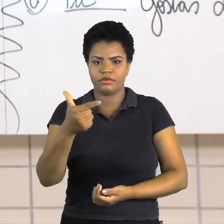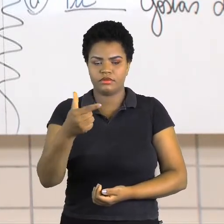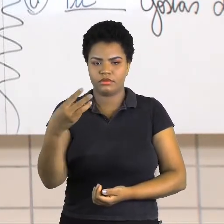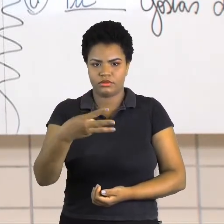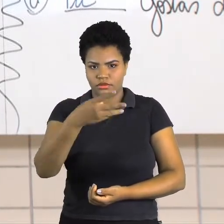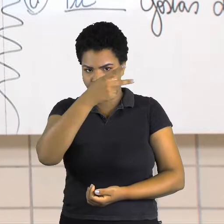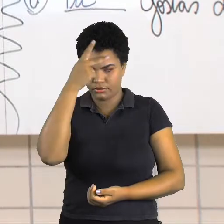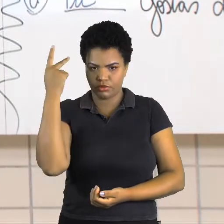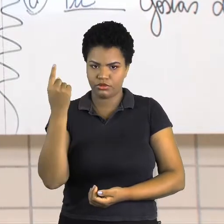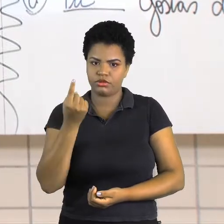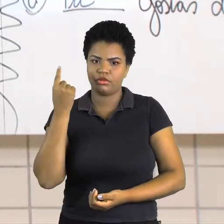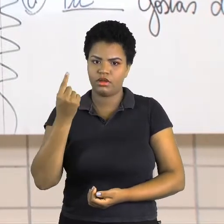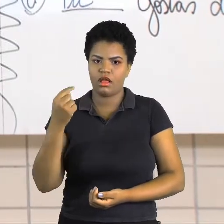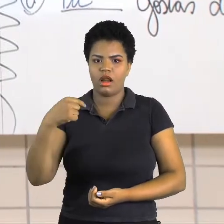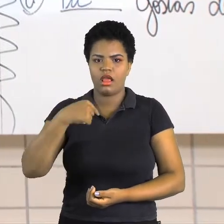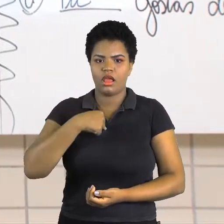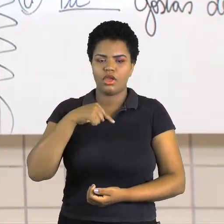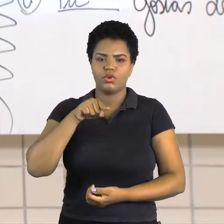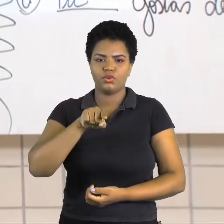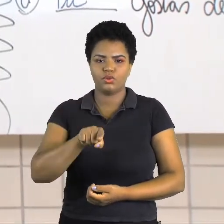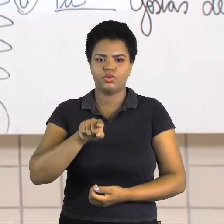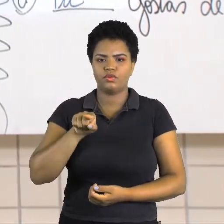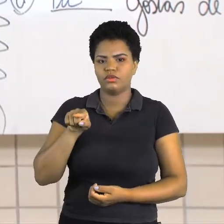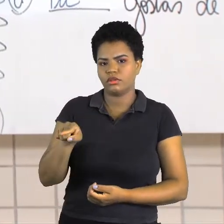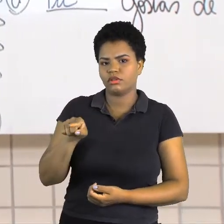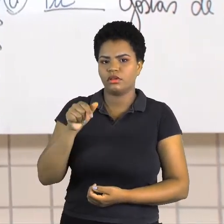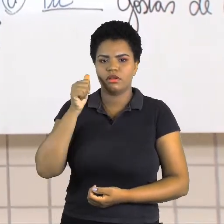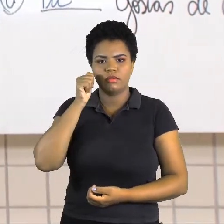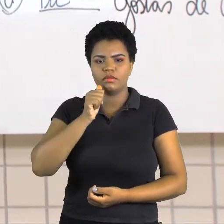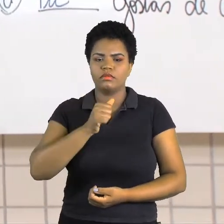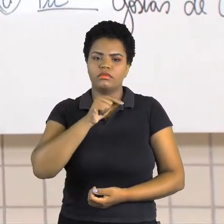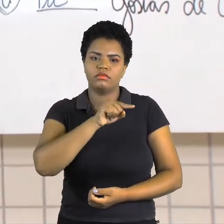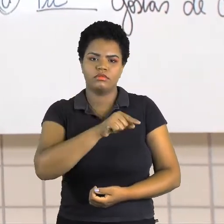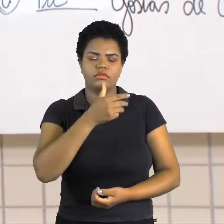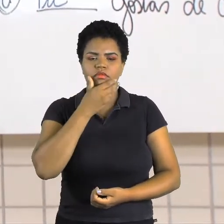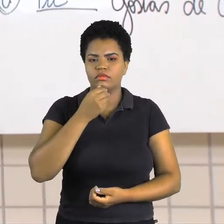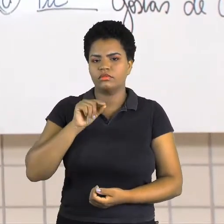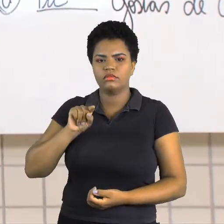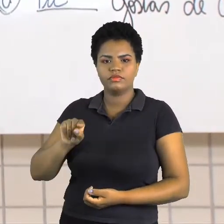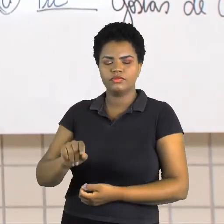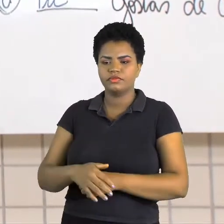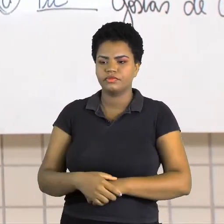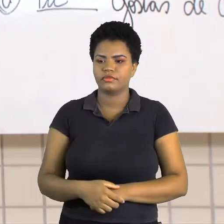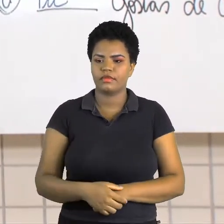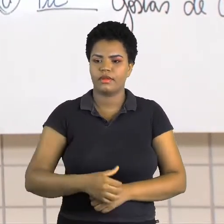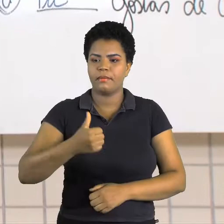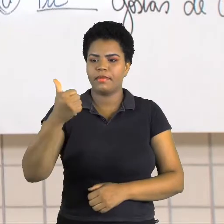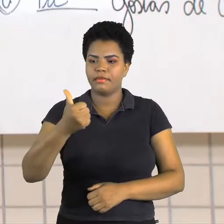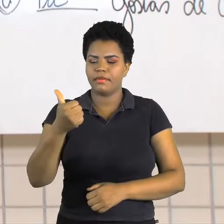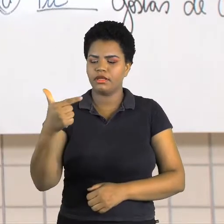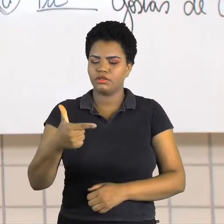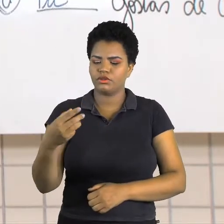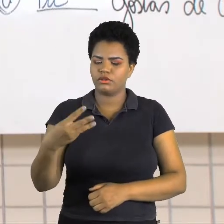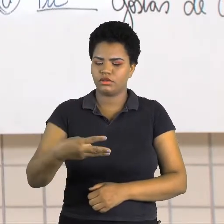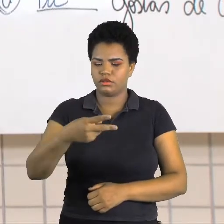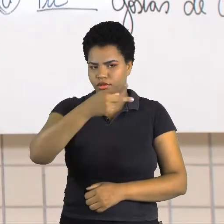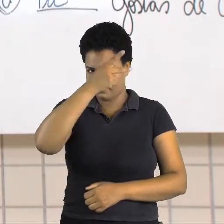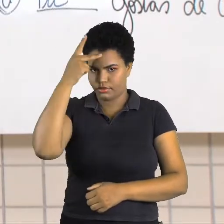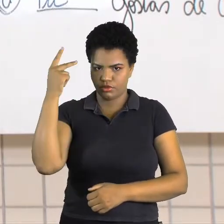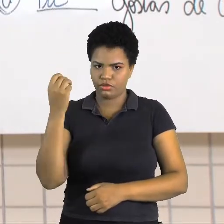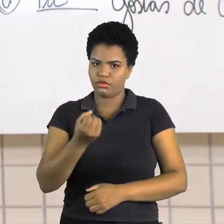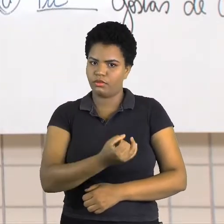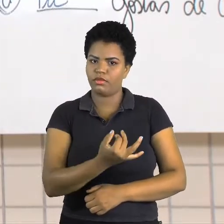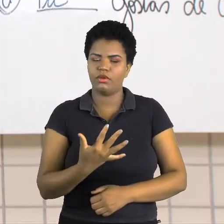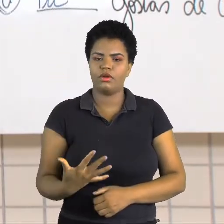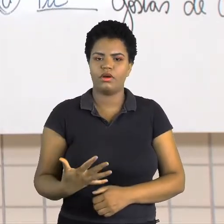tu, você, ele ou ela. Primeira, segunda e terceira pessoa do plural. Primeira pessoa do plural, nós. Segunda